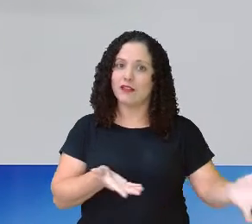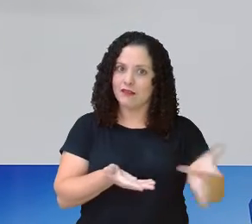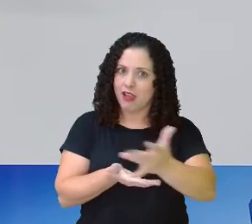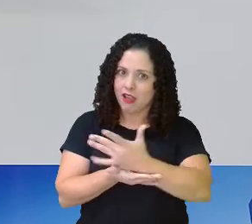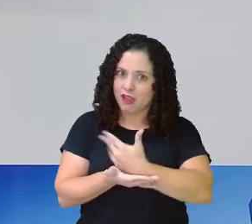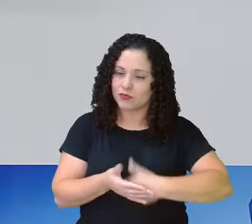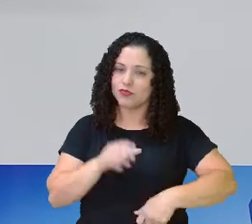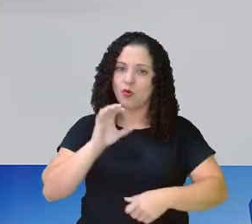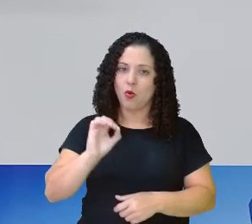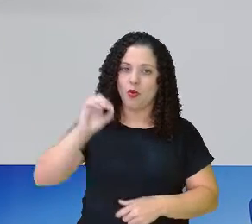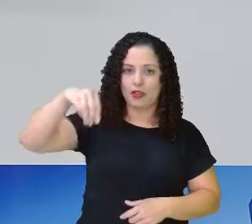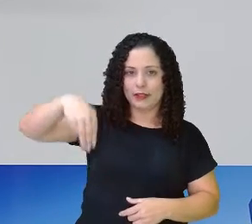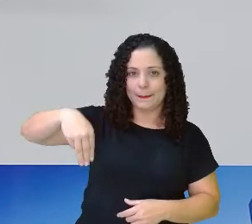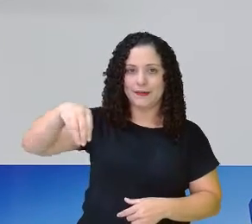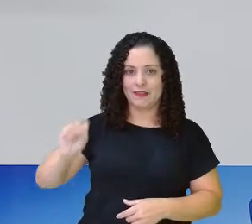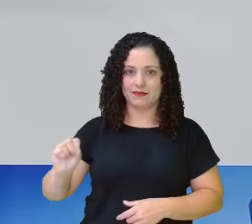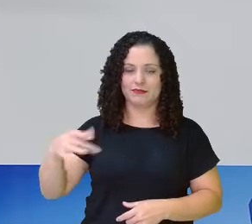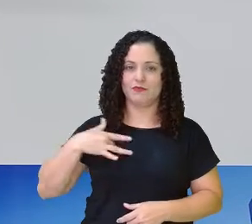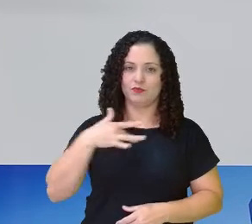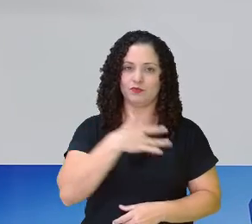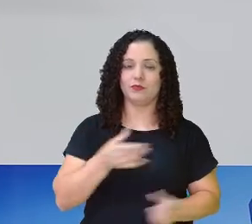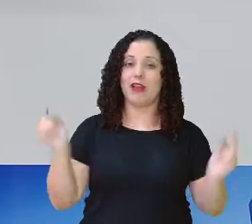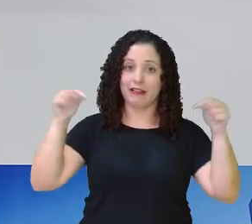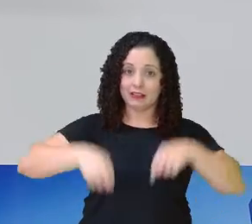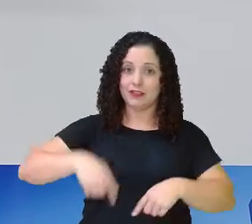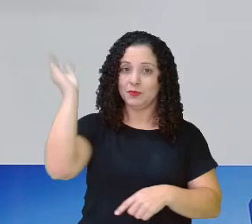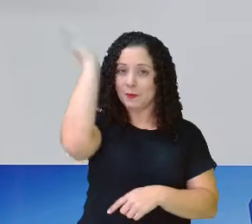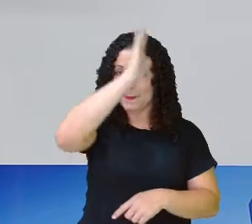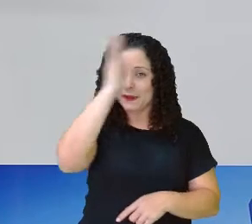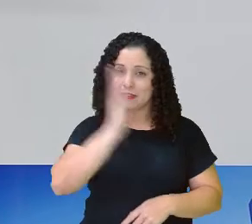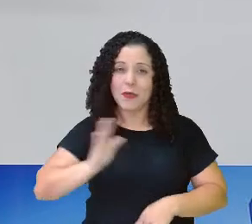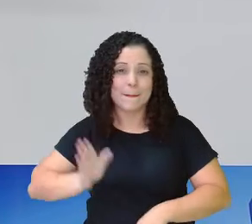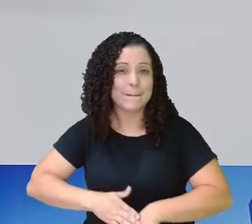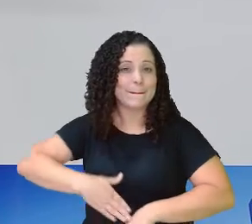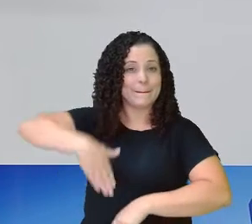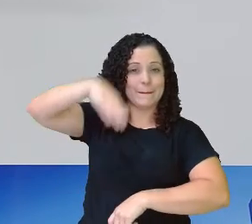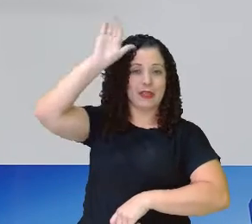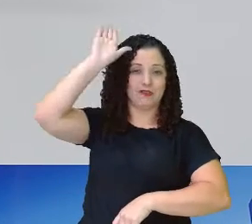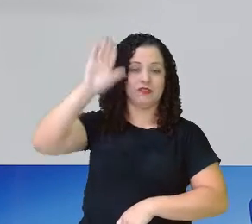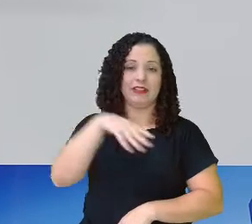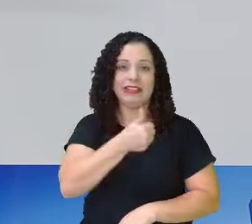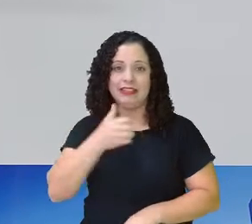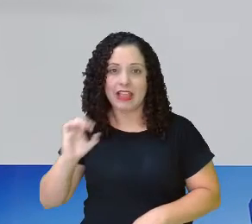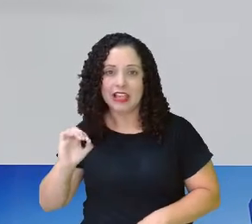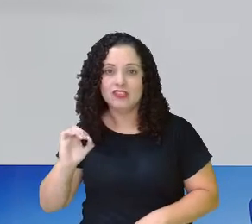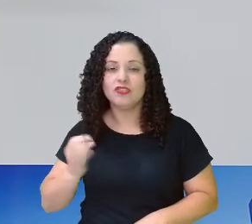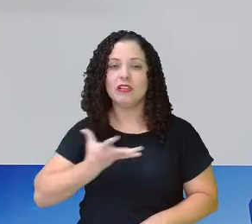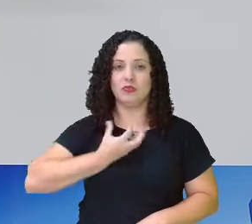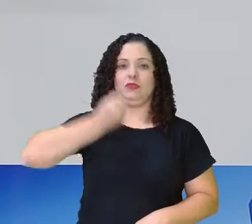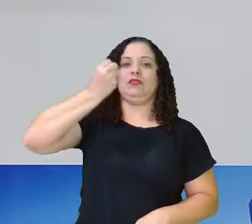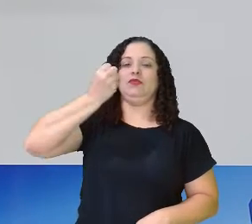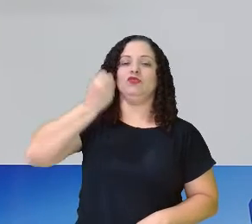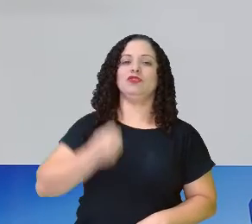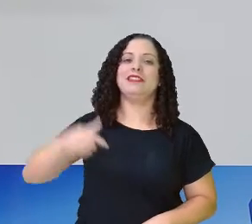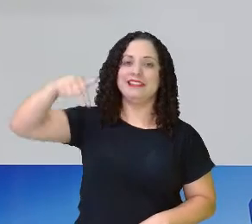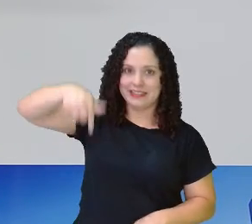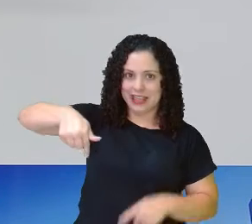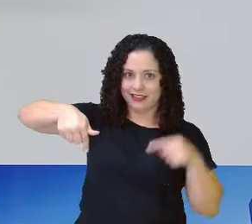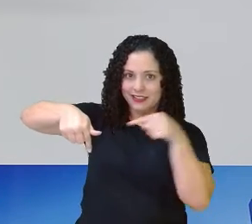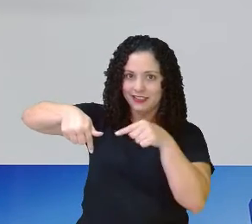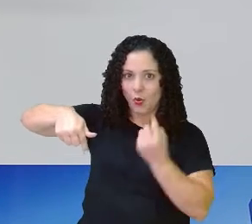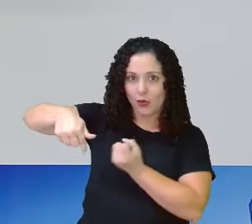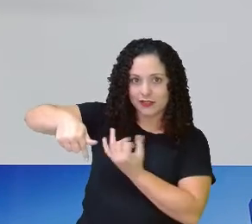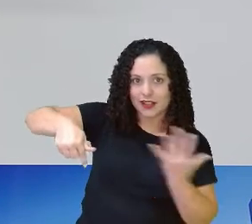Saúde. Aqui no Brasil ainda é maior. Aqui no Brasil, de cada 10 suicídios, 7 é de homens. E